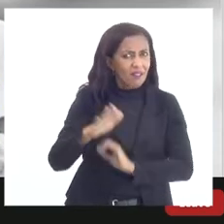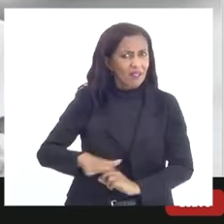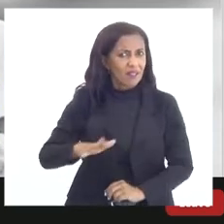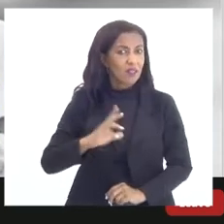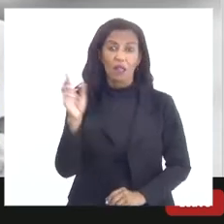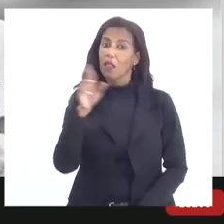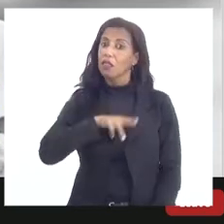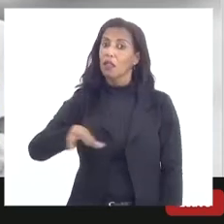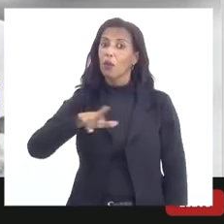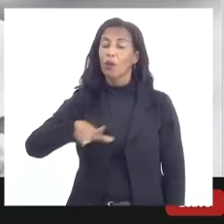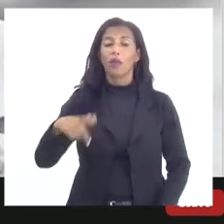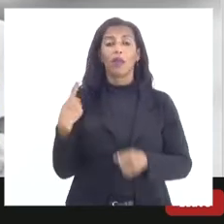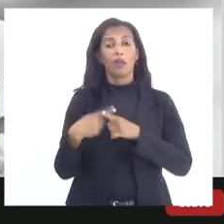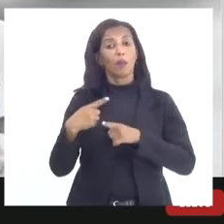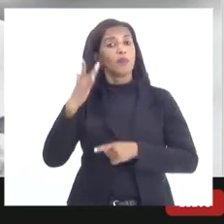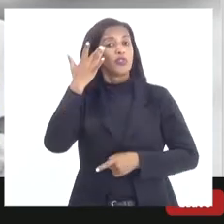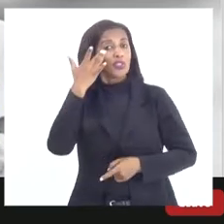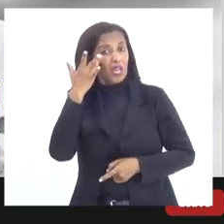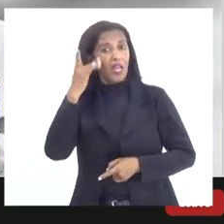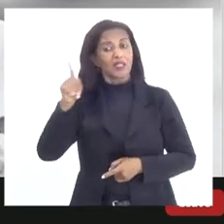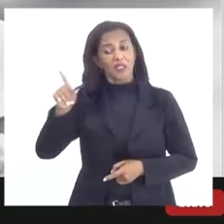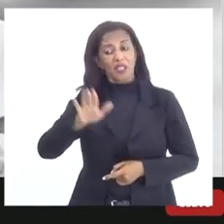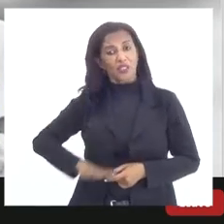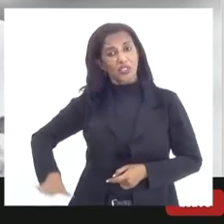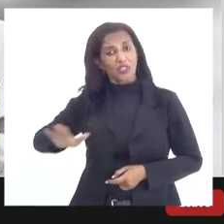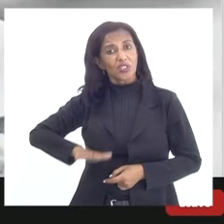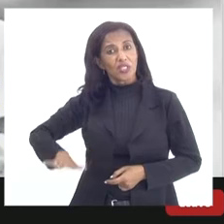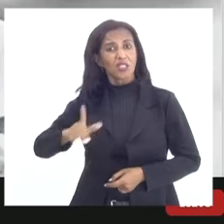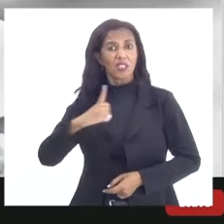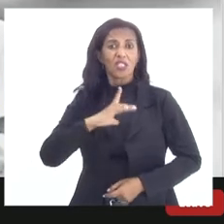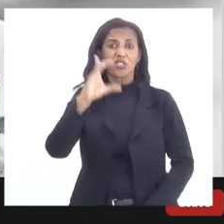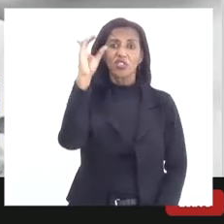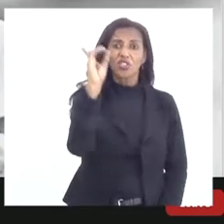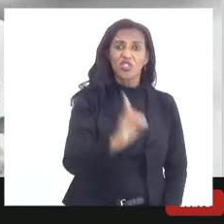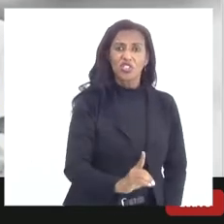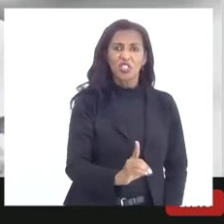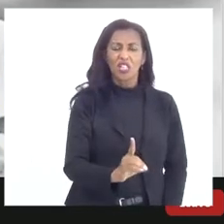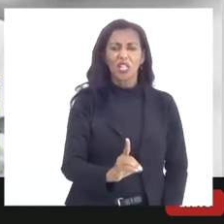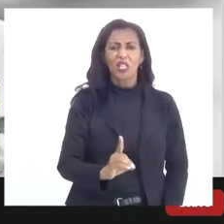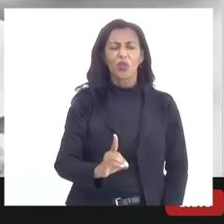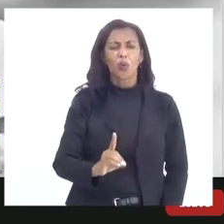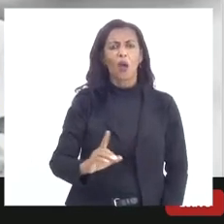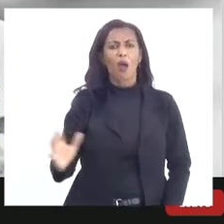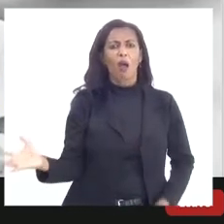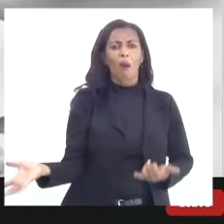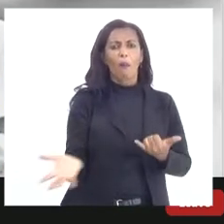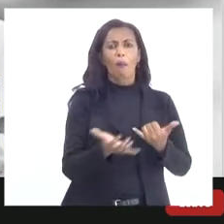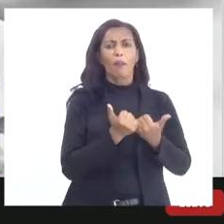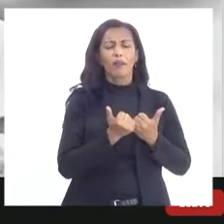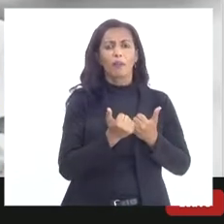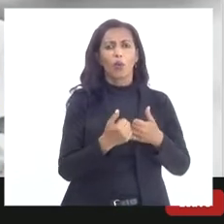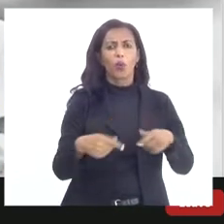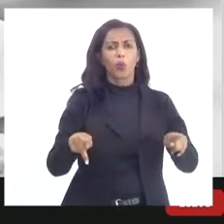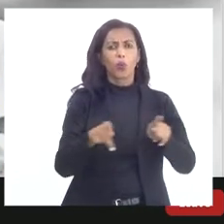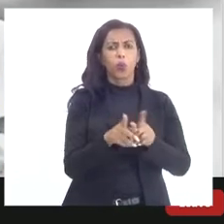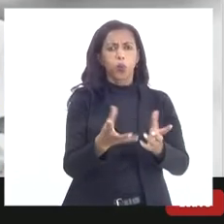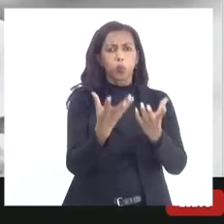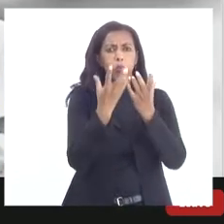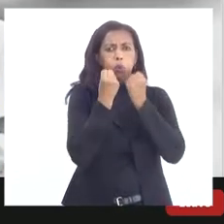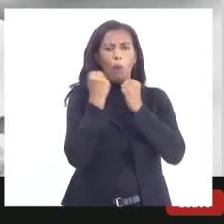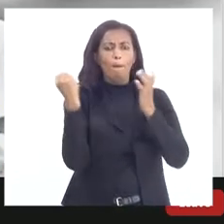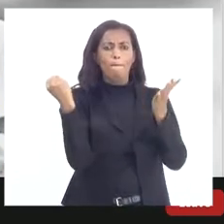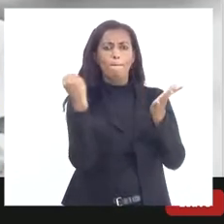a gente acha também que essas crianças de terreiro, elas têm direito a um patrimônio imagético que geralmente